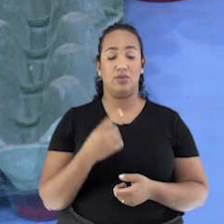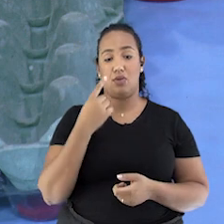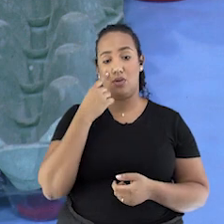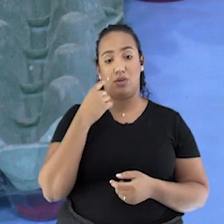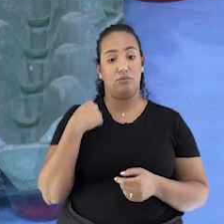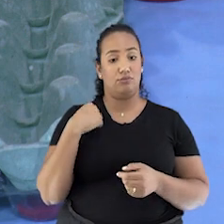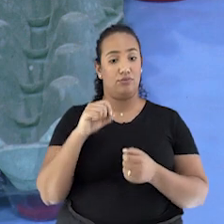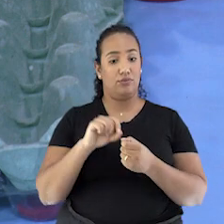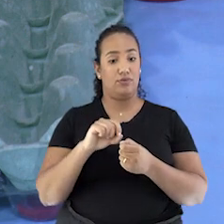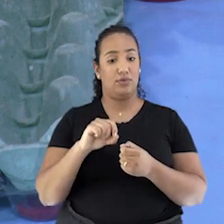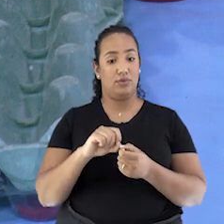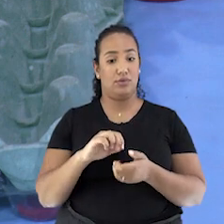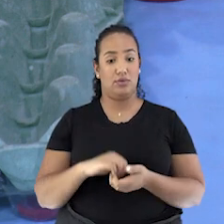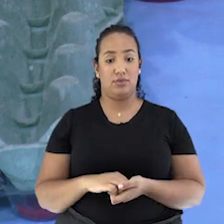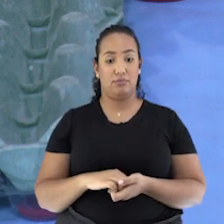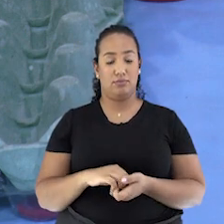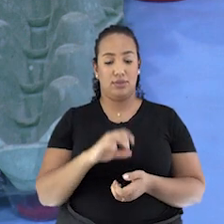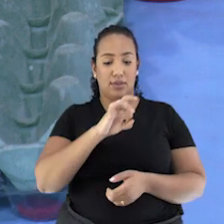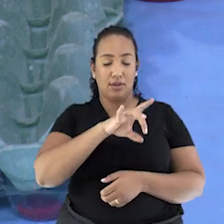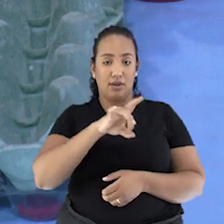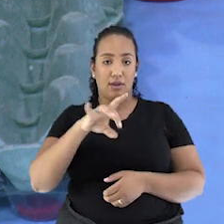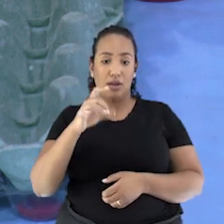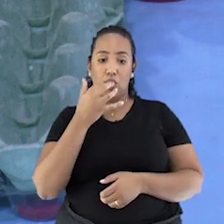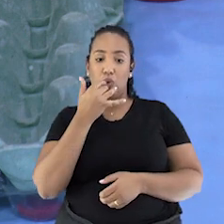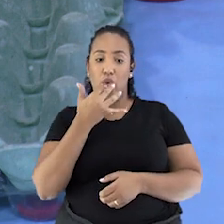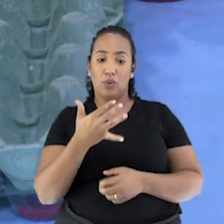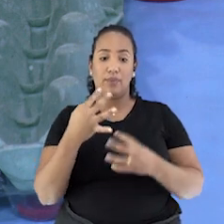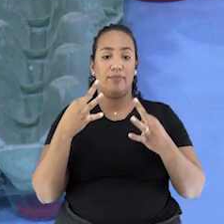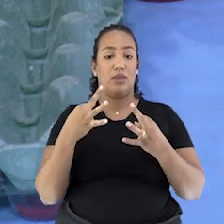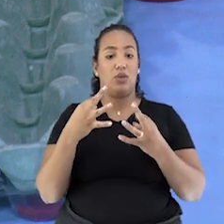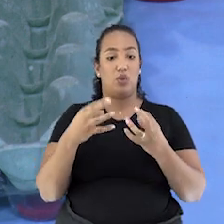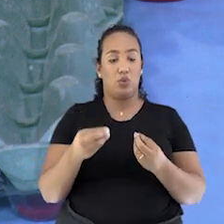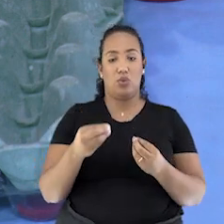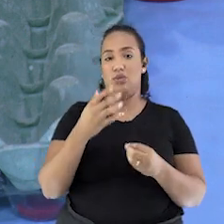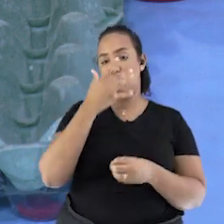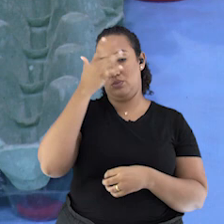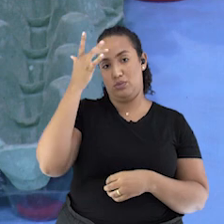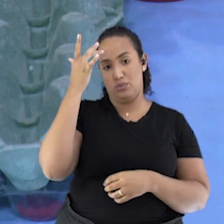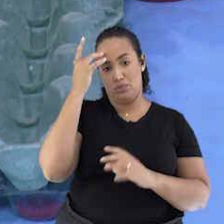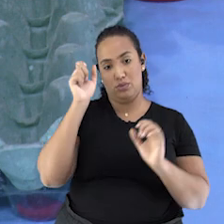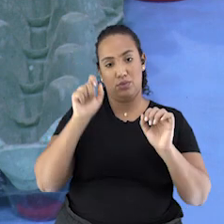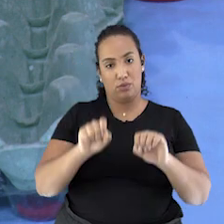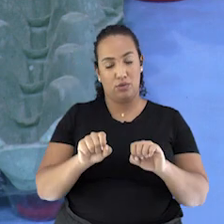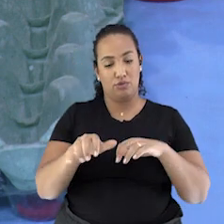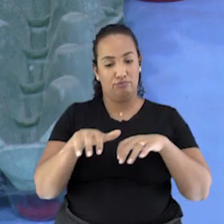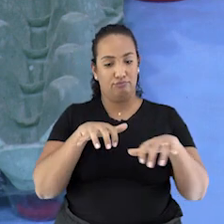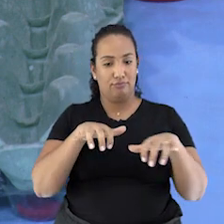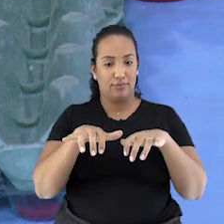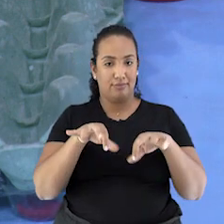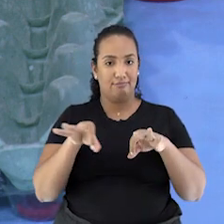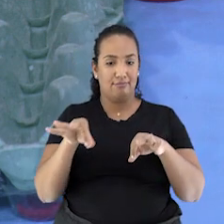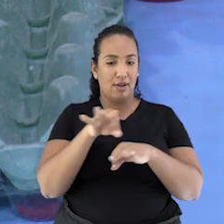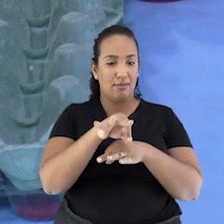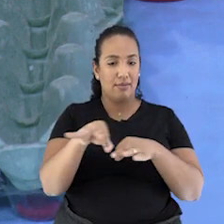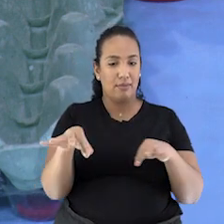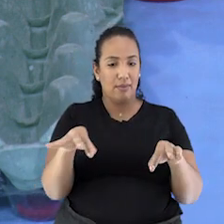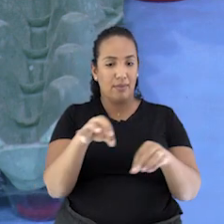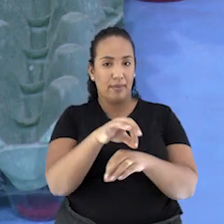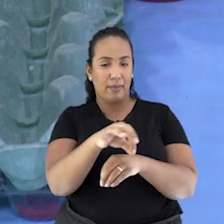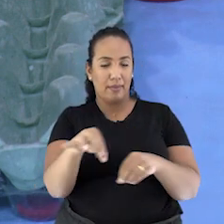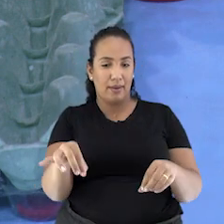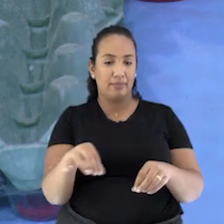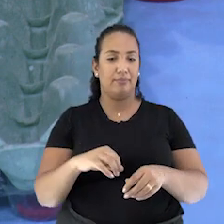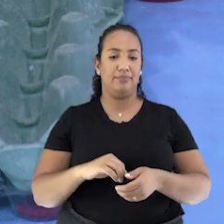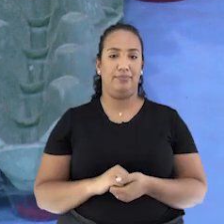5 jogadores. E o dado tem 6 lados. Olha este outro aqui como é que eu fiz. Eu coloquei um de cada cor.